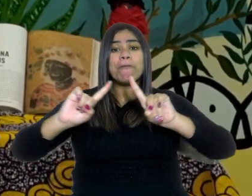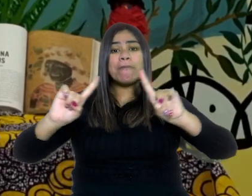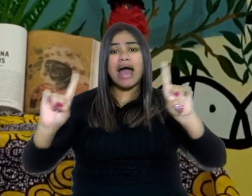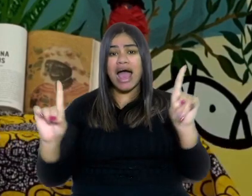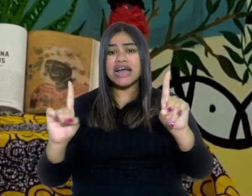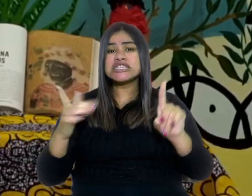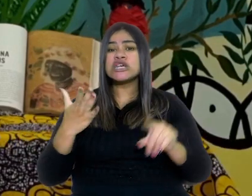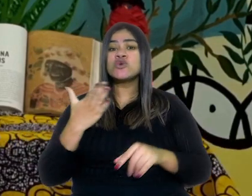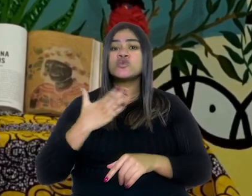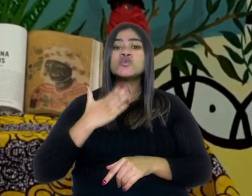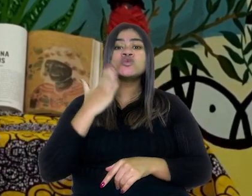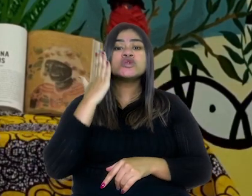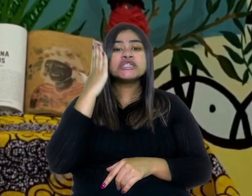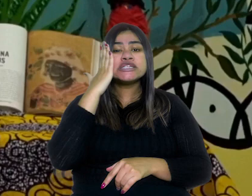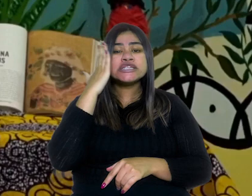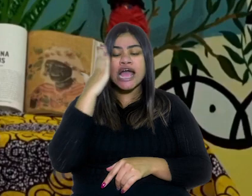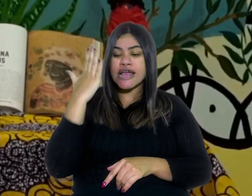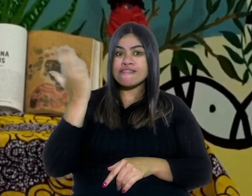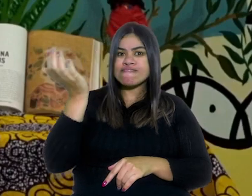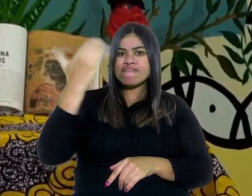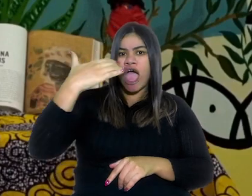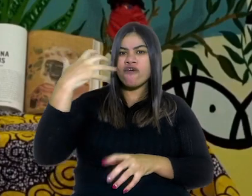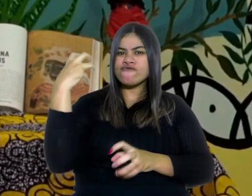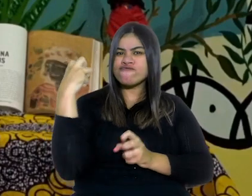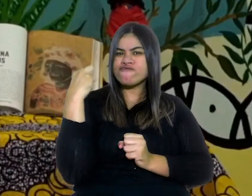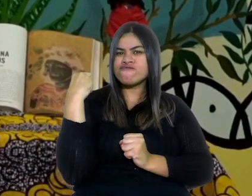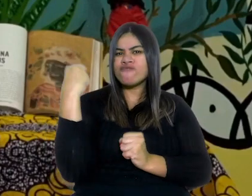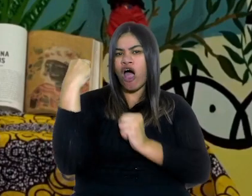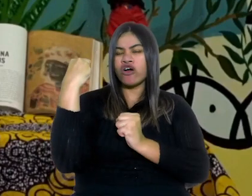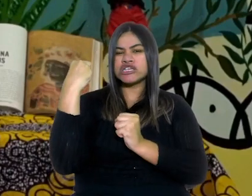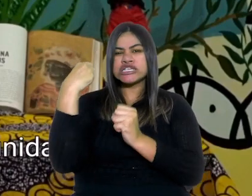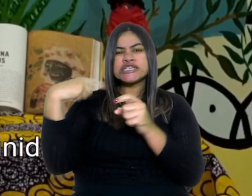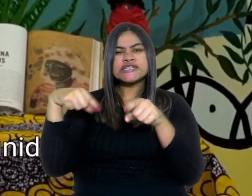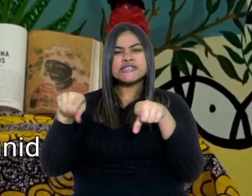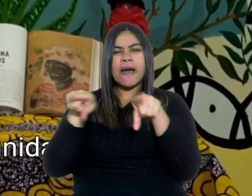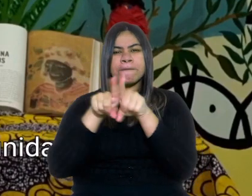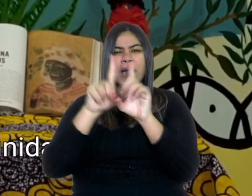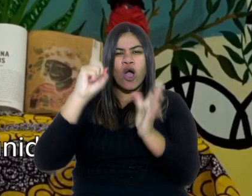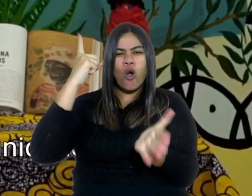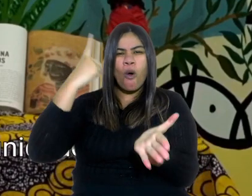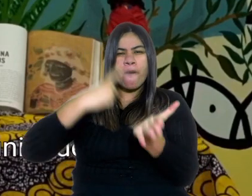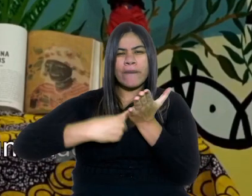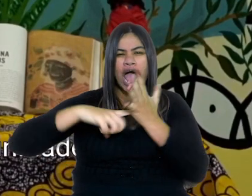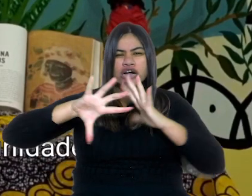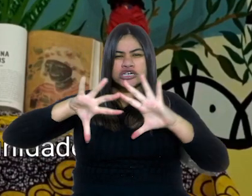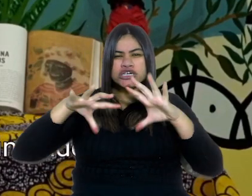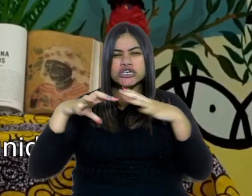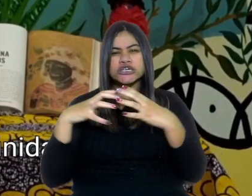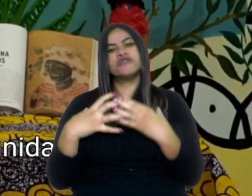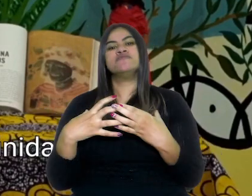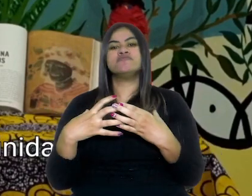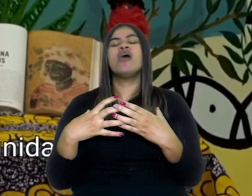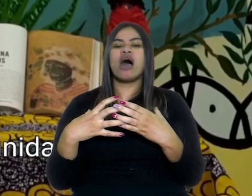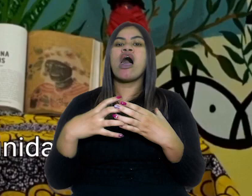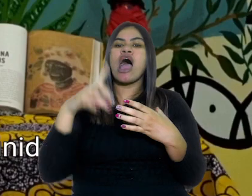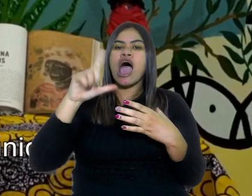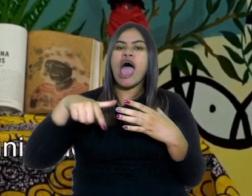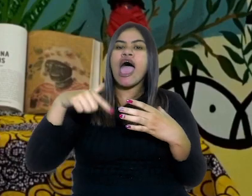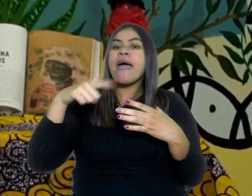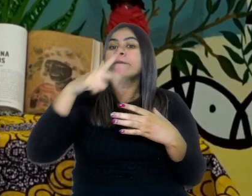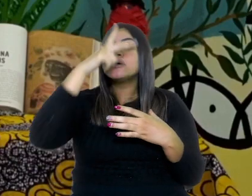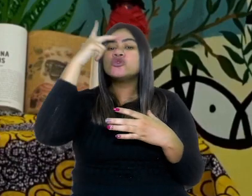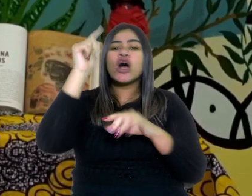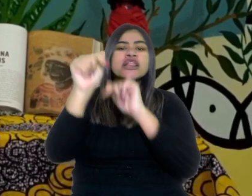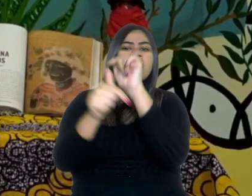difícil, mas eu sei da minha força e eu sei do compromisso que eu tenho com a minha